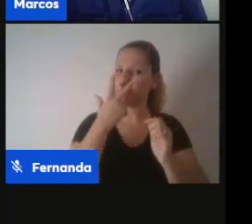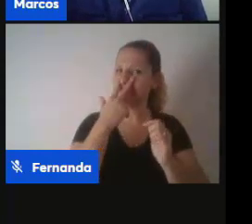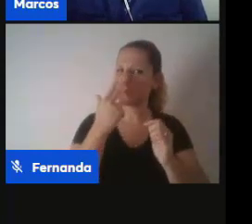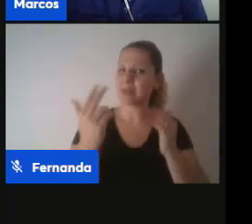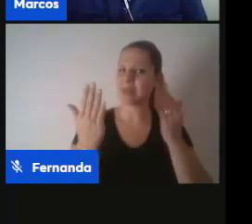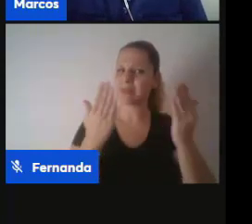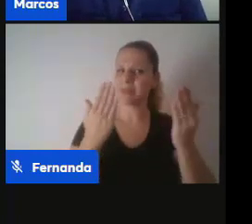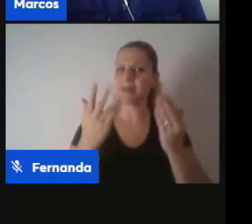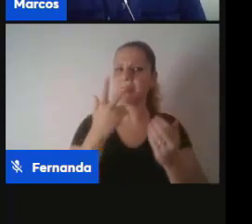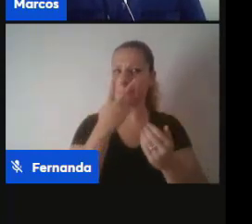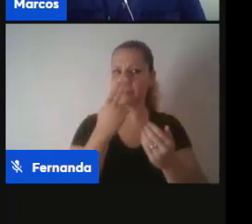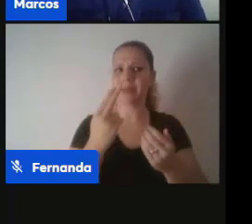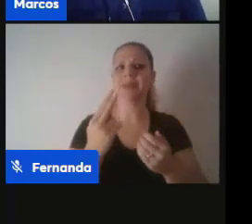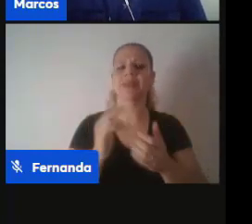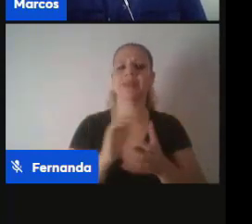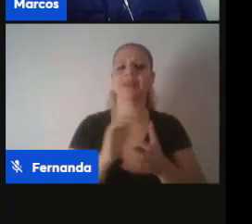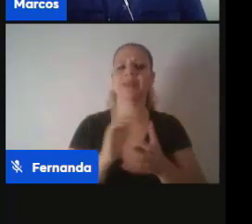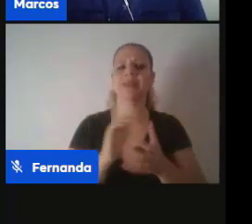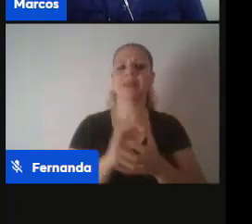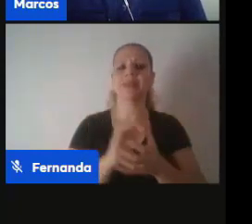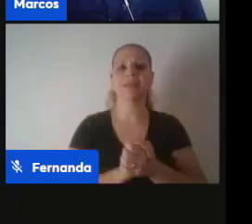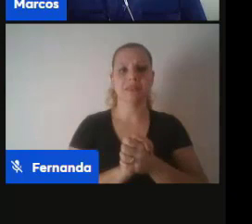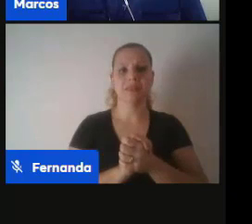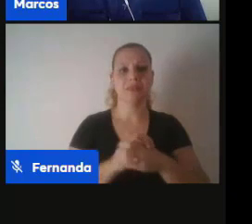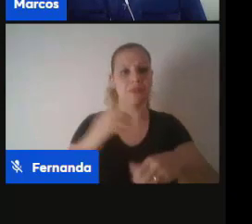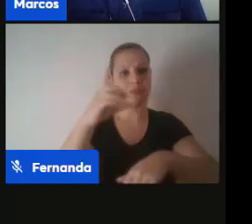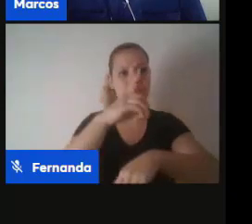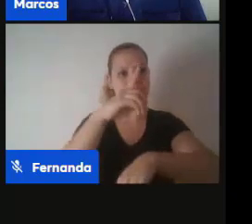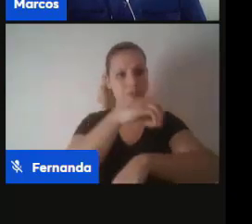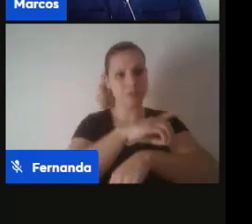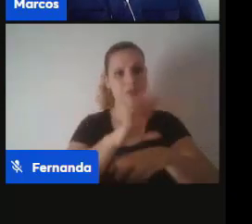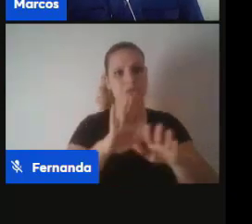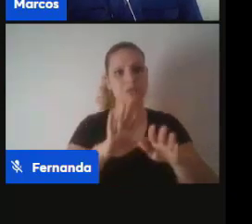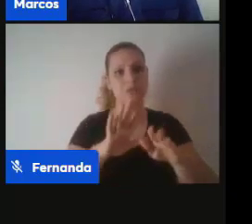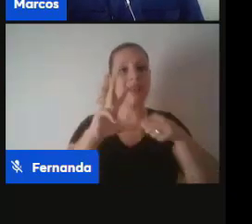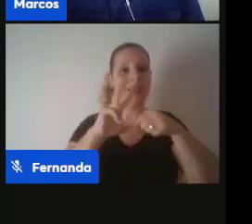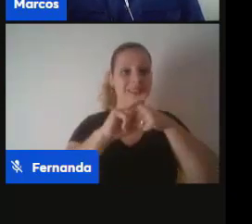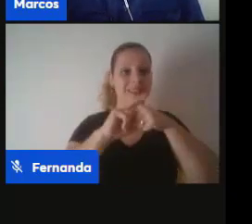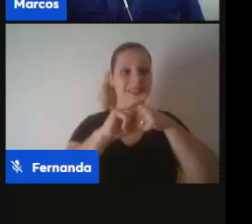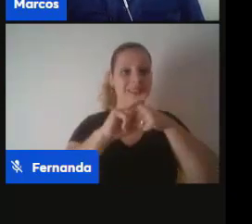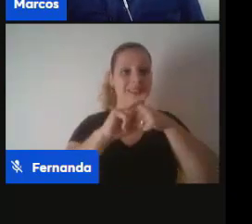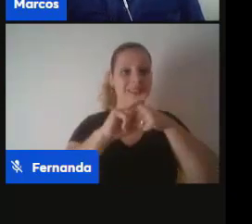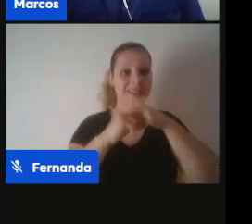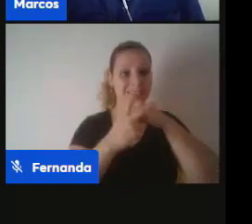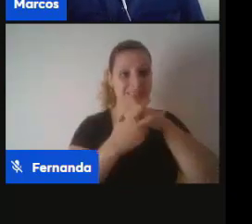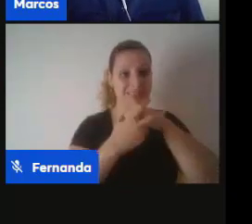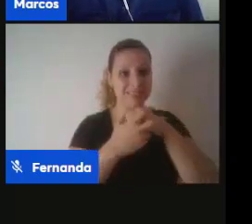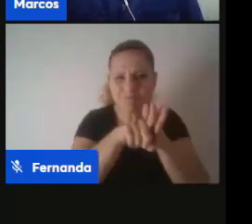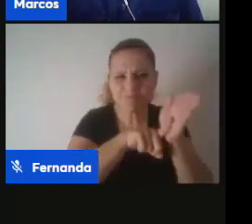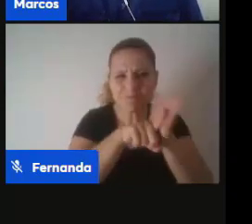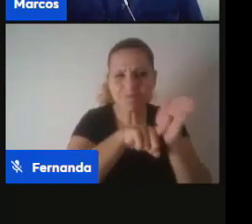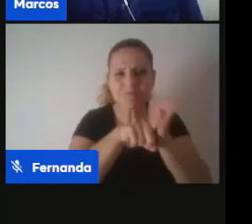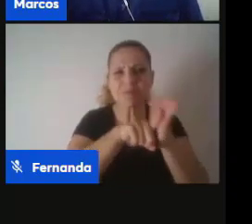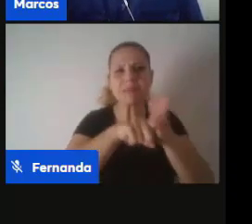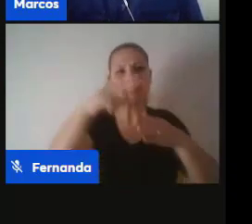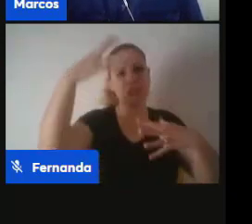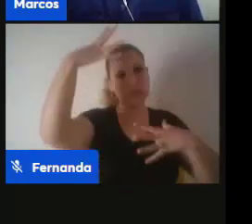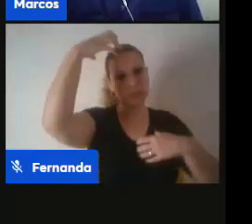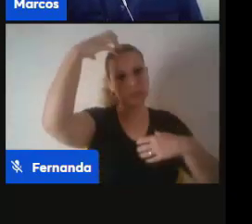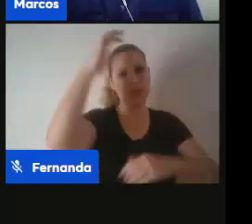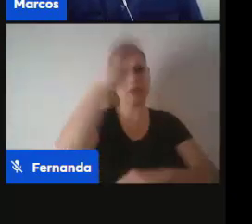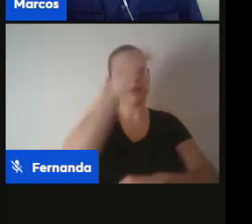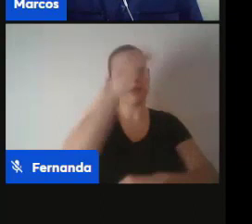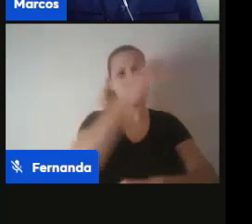parecidos com a dengue. Zika, foram fazer pesquisa nos primatas